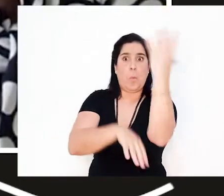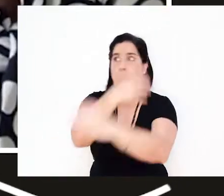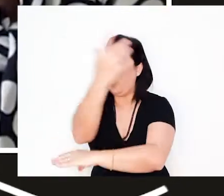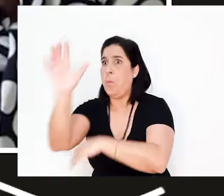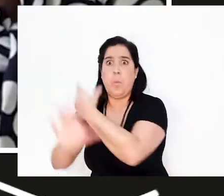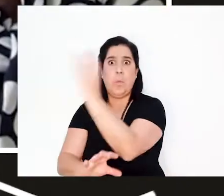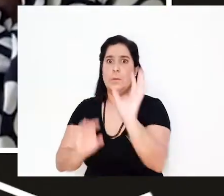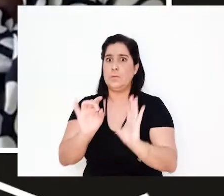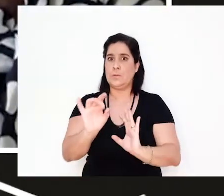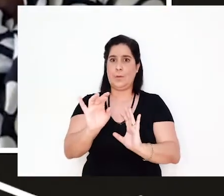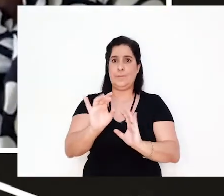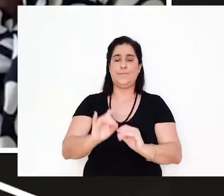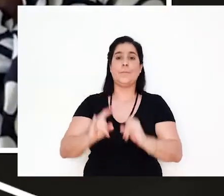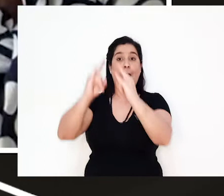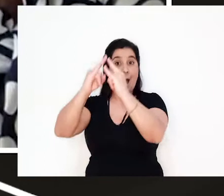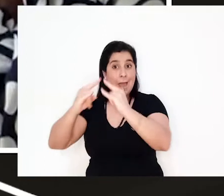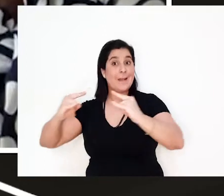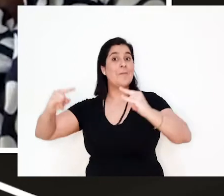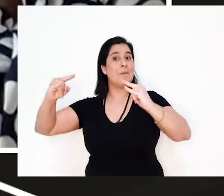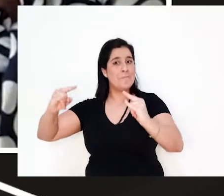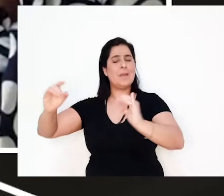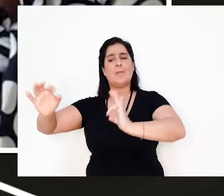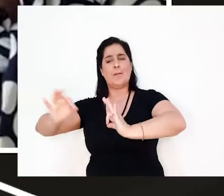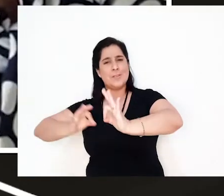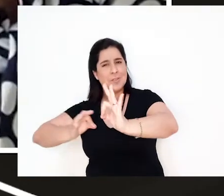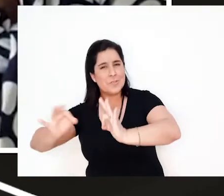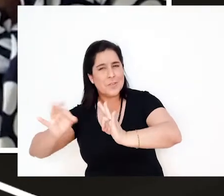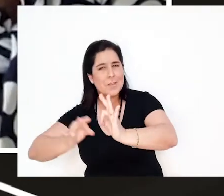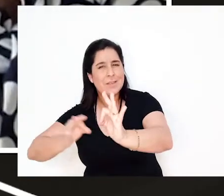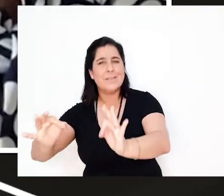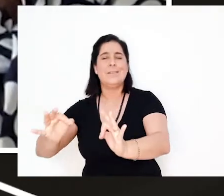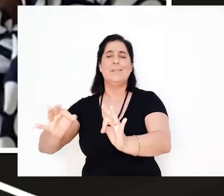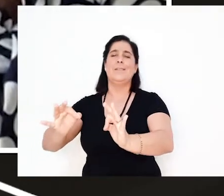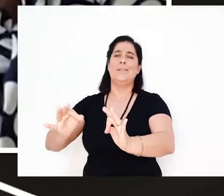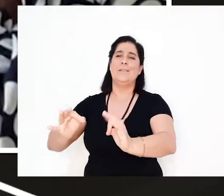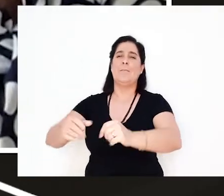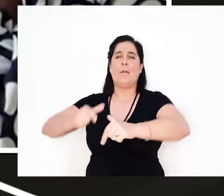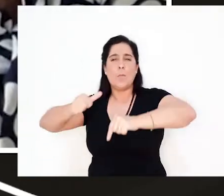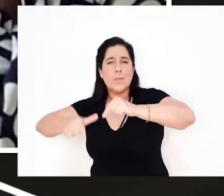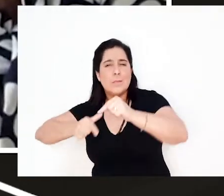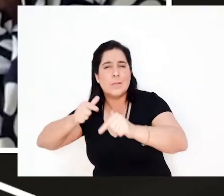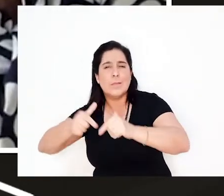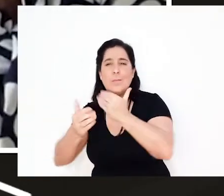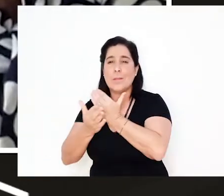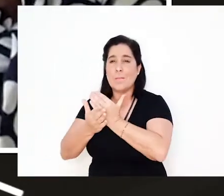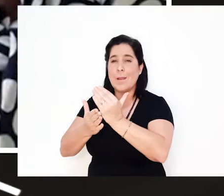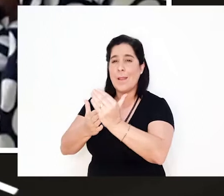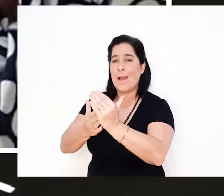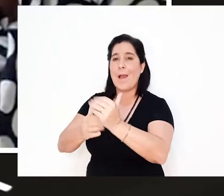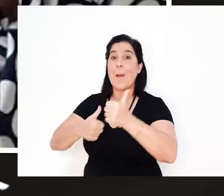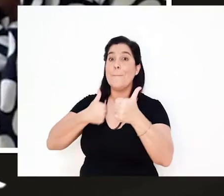deles, que foi onde eles montaram ali uma estrutura para eles começarem a colonização de Itabaporã, era na beira do